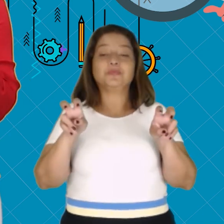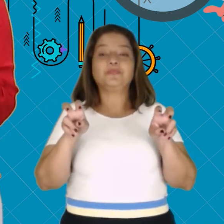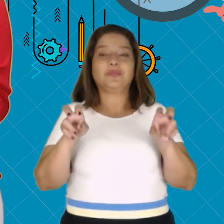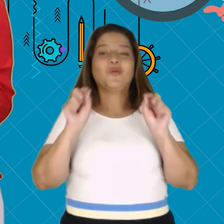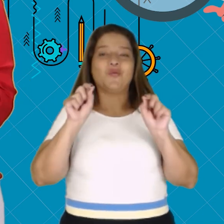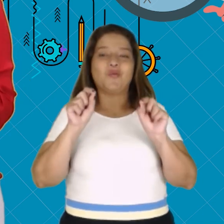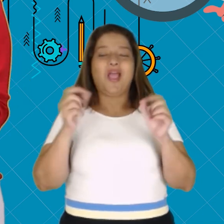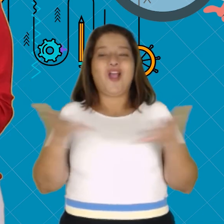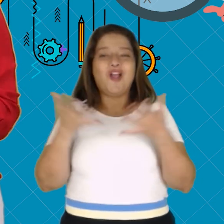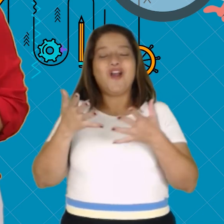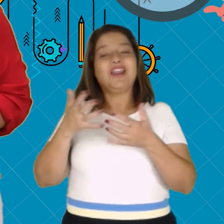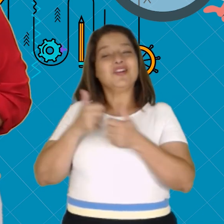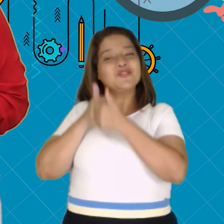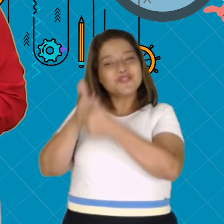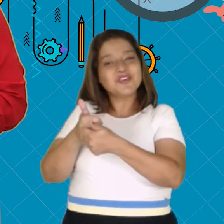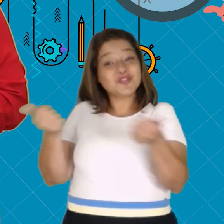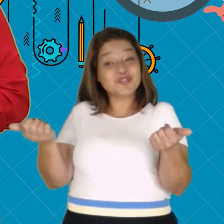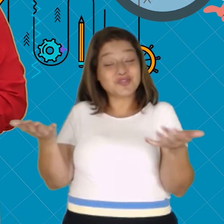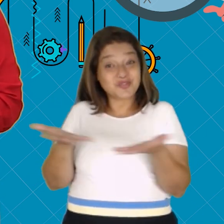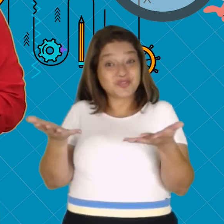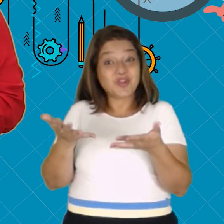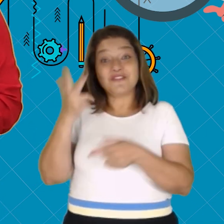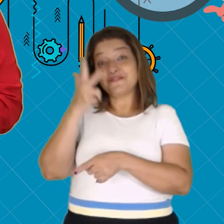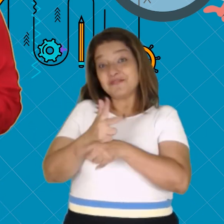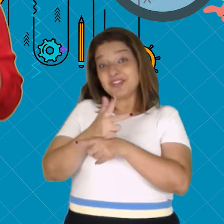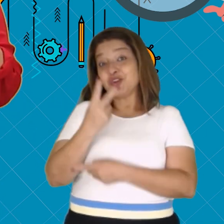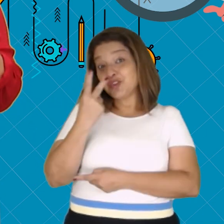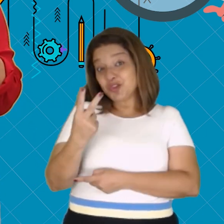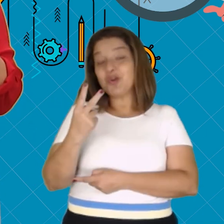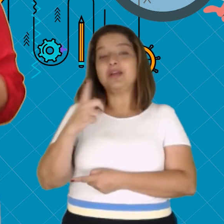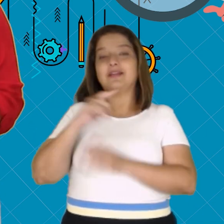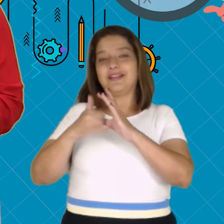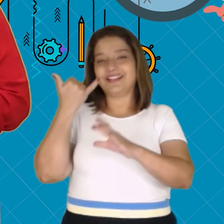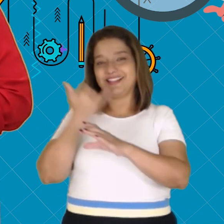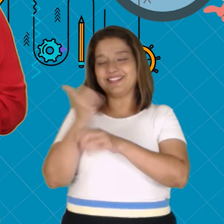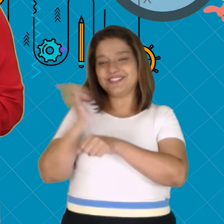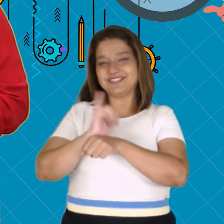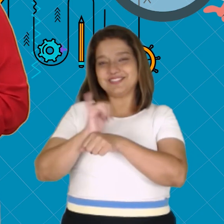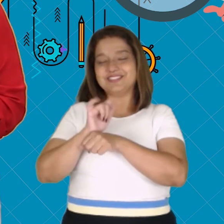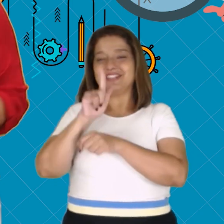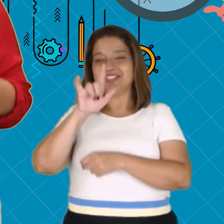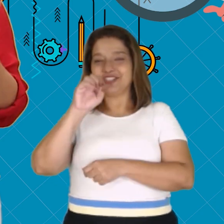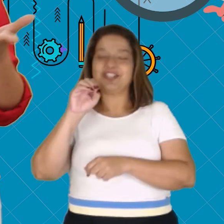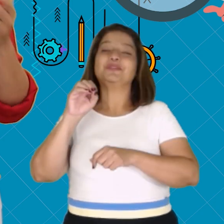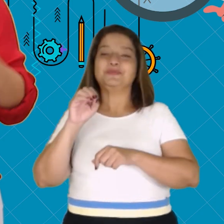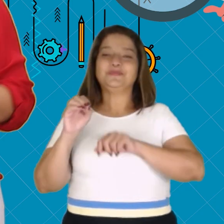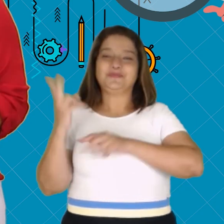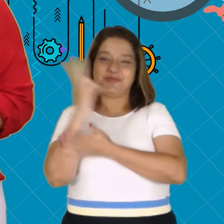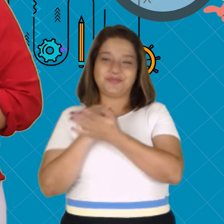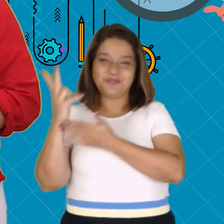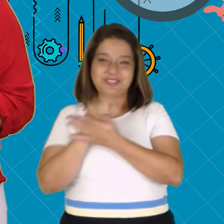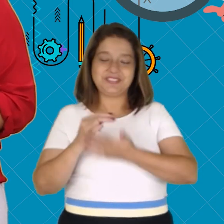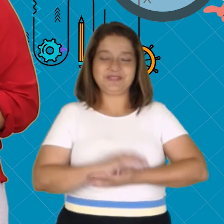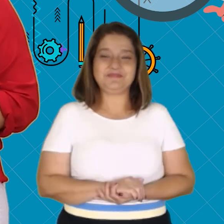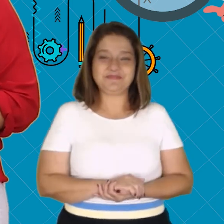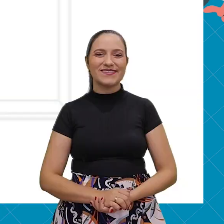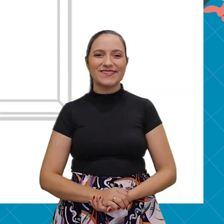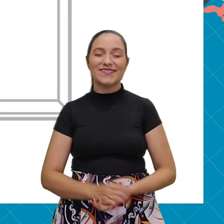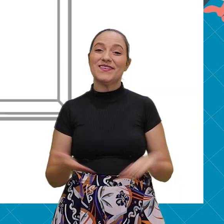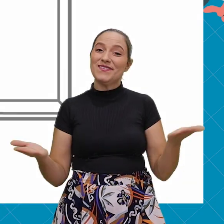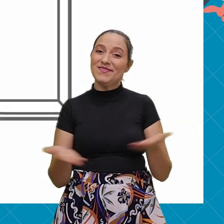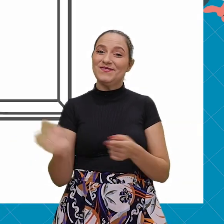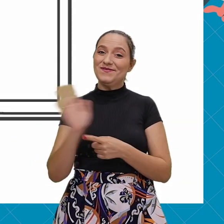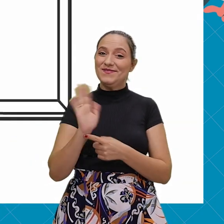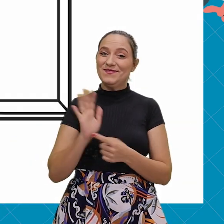mais sobre este assunto, acompanharemos juntos a 2 vídeos do canal YouTube Geo Ilustrada.